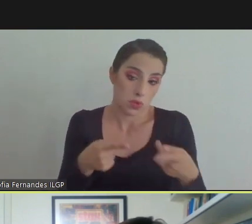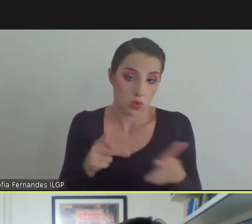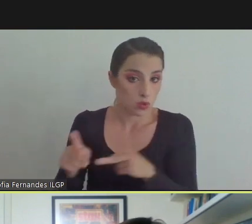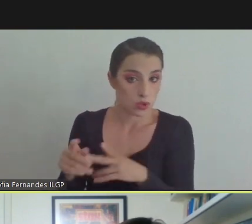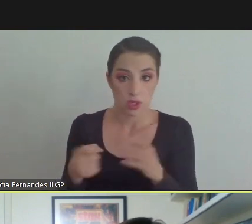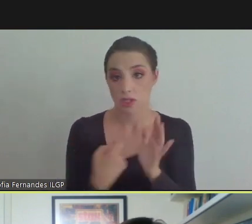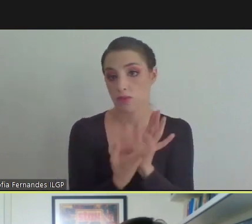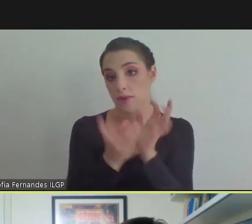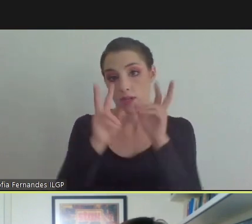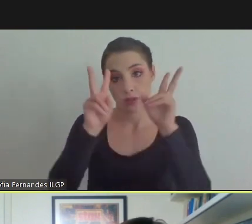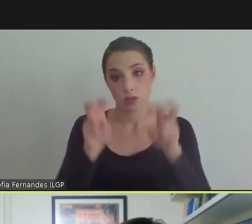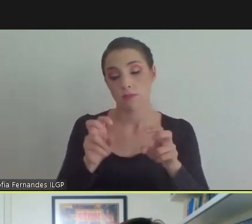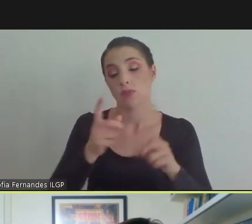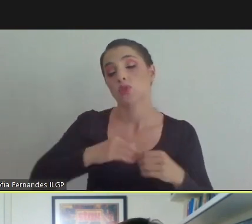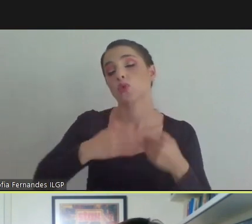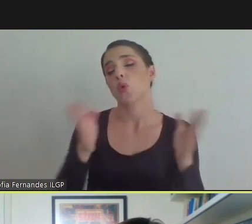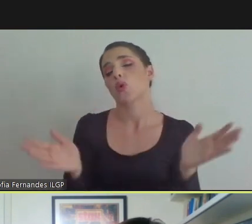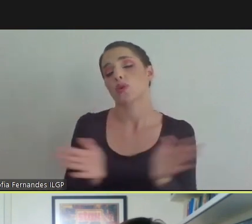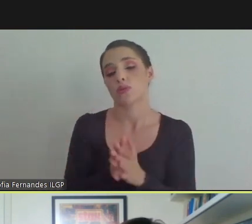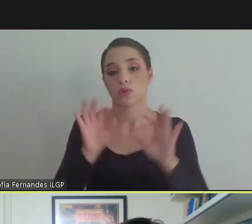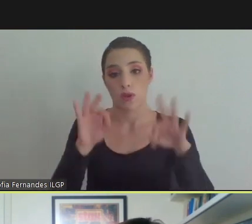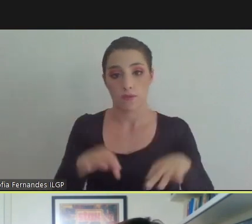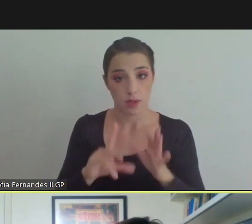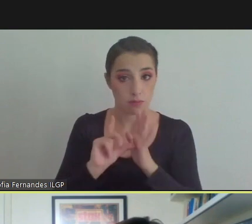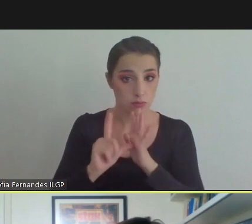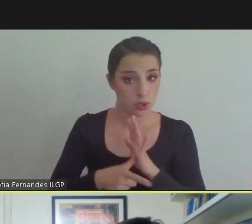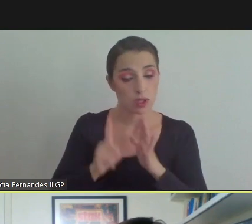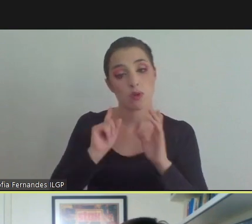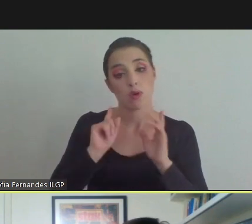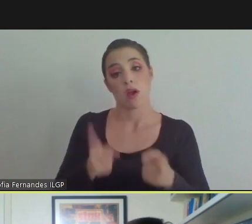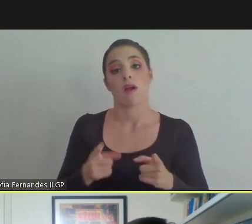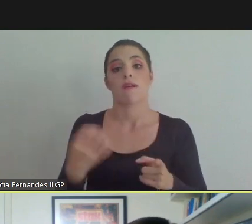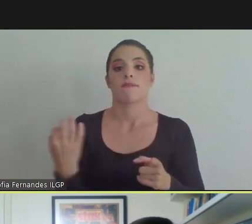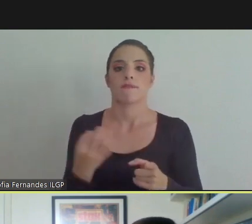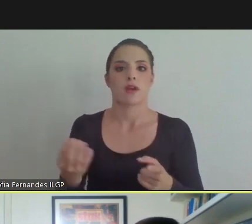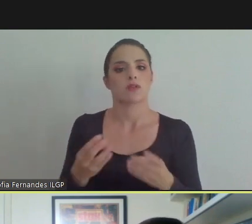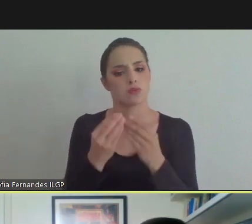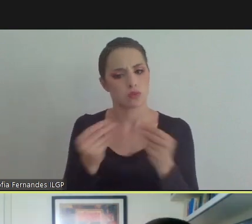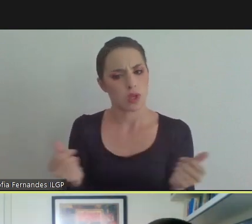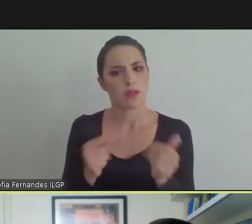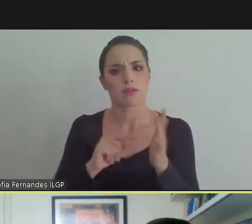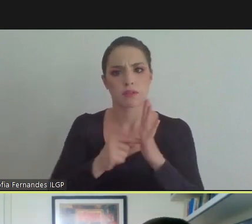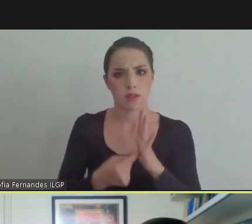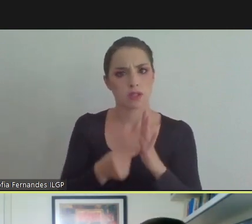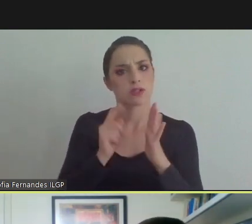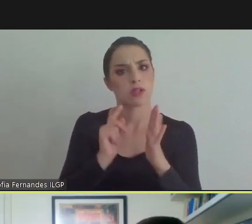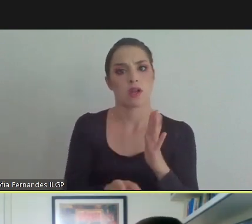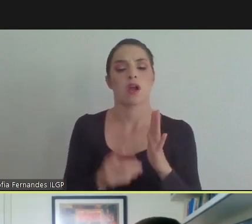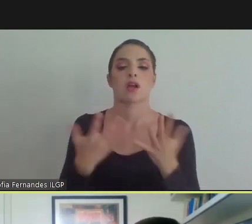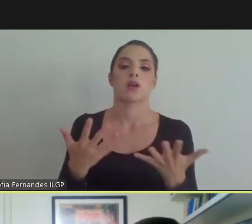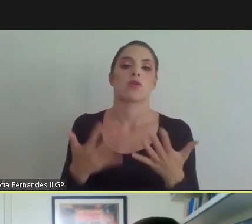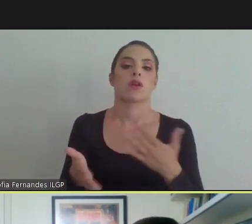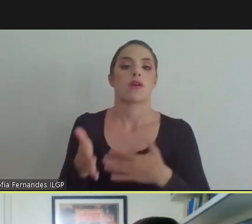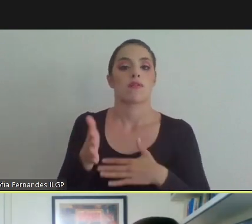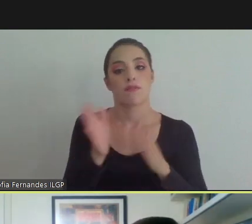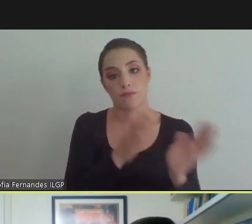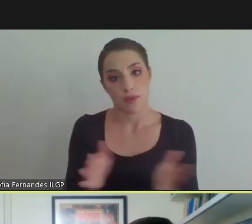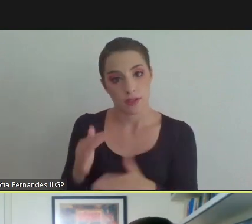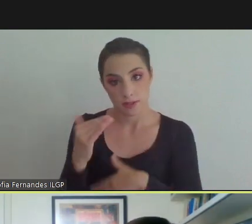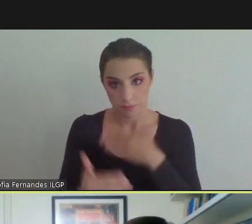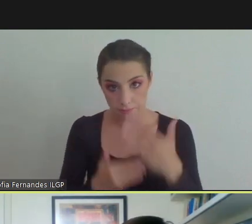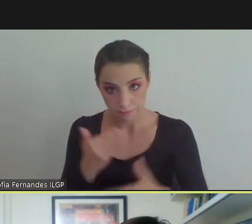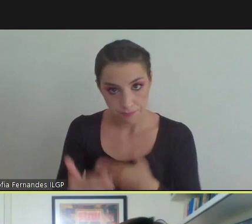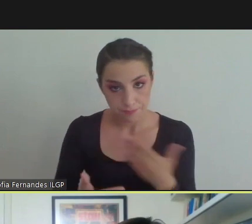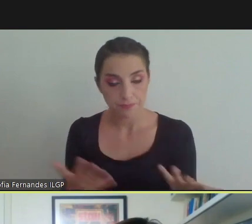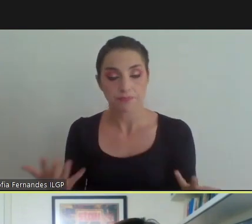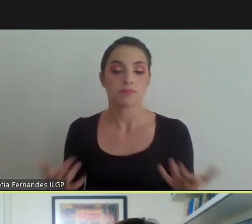eles, ao final do projeto, tiveram protótipos testados, que estão agora em fase de implementação. Então, de efetivo